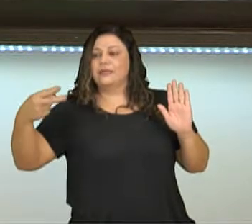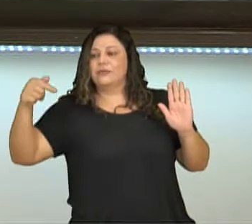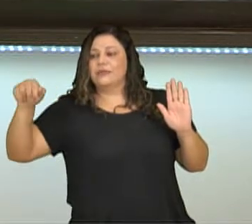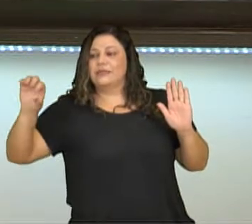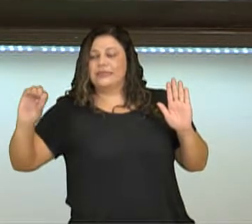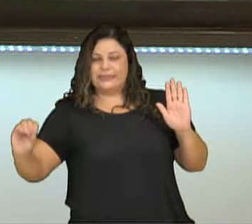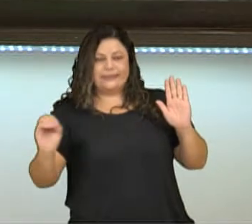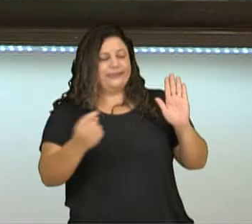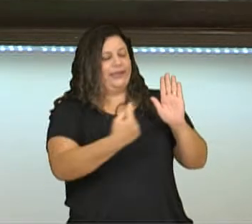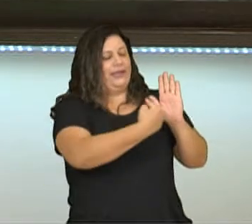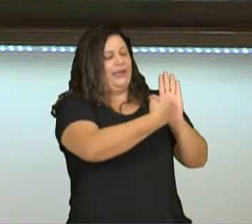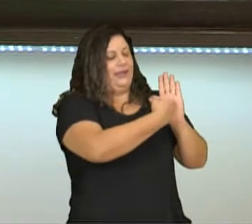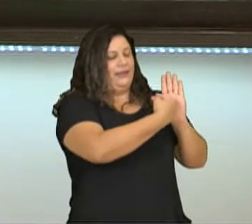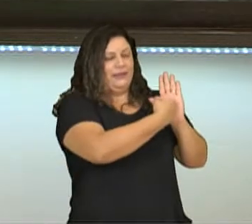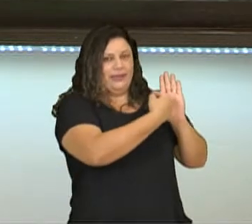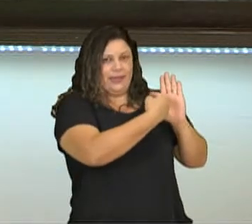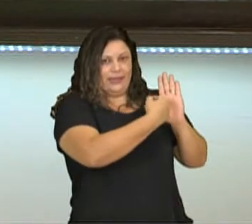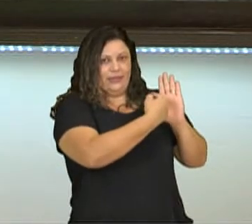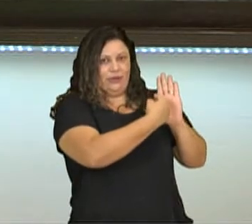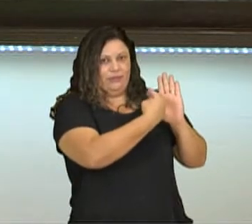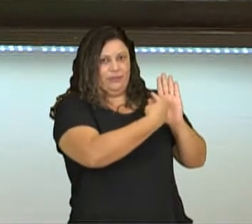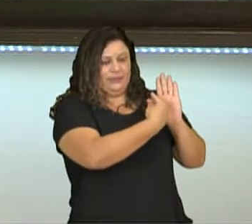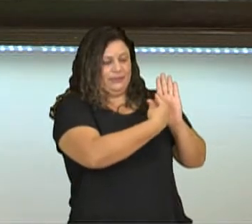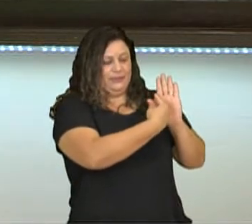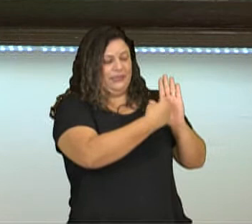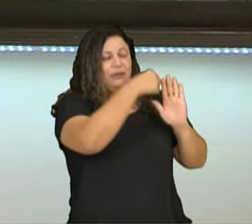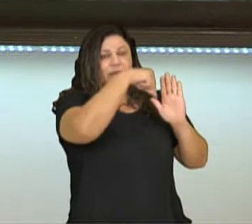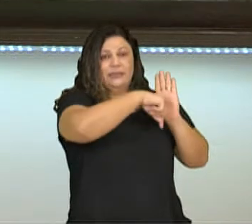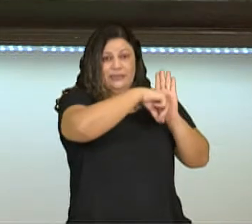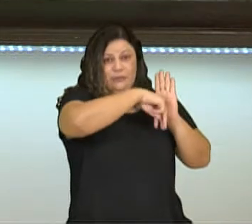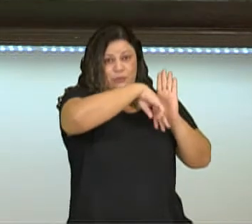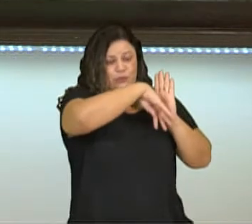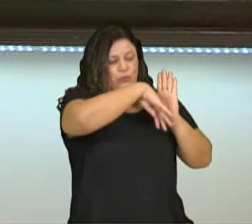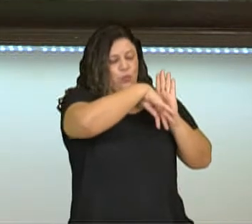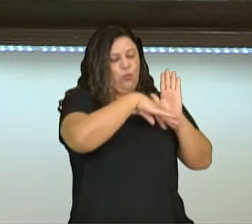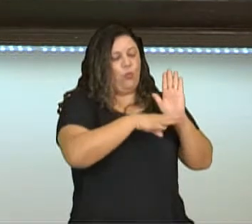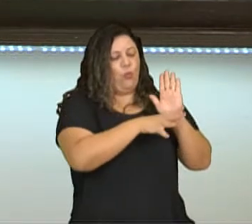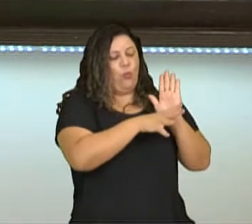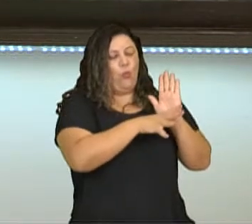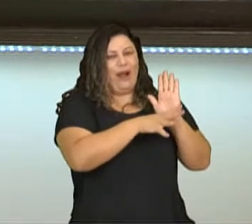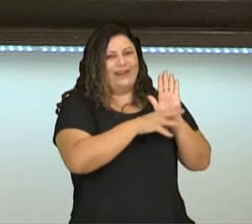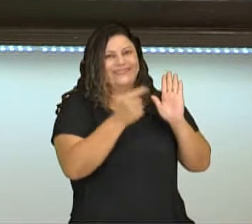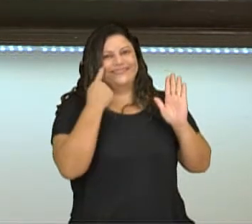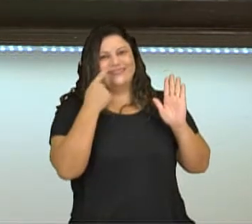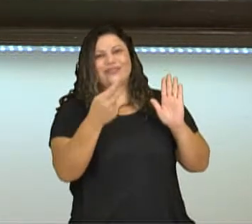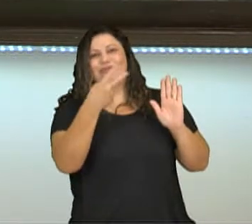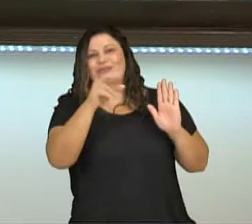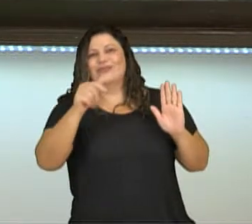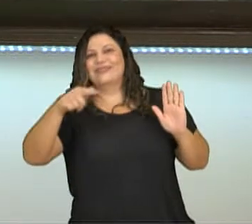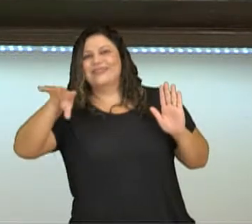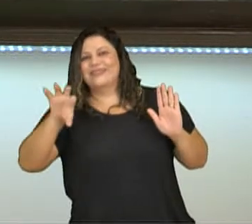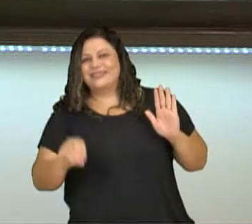270 graus. E, por fim, lá no quarto quadrante, nós temos os ângulos que vão de 270 a